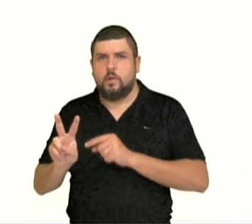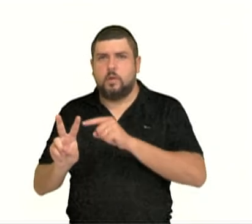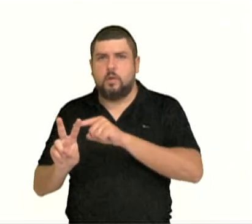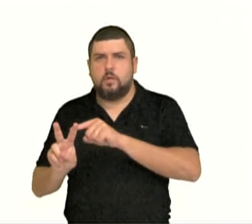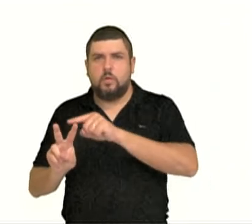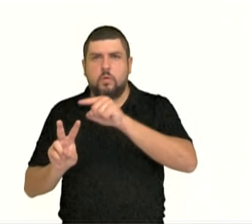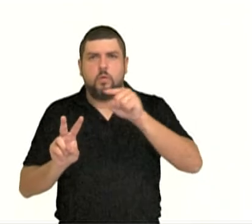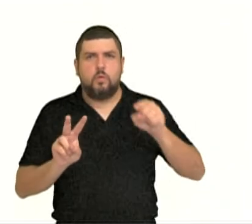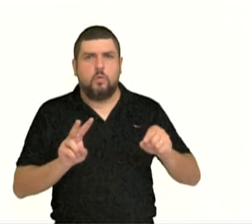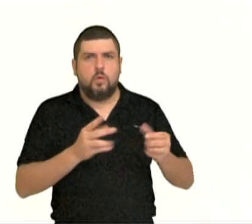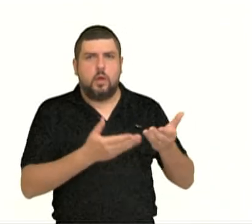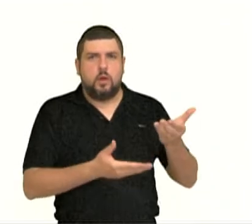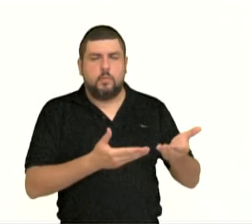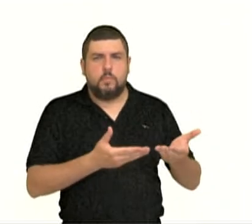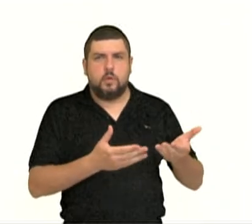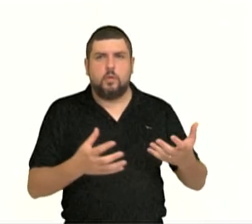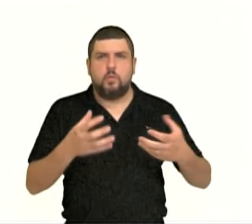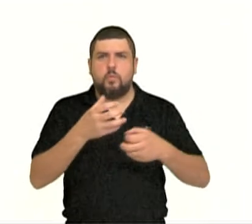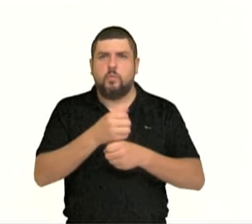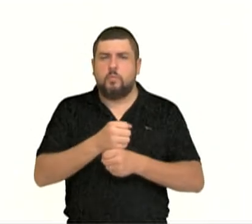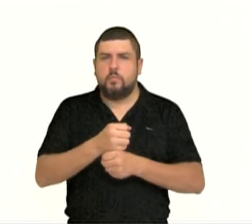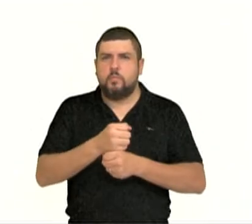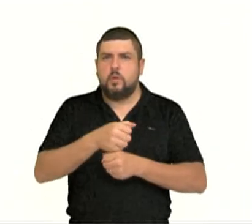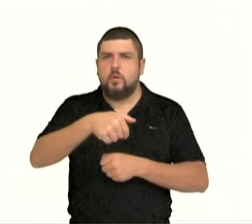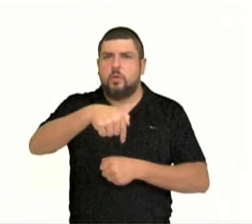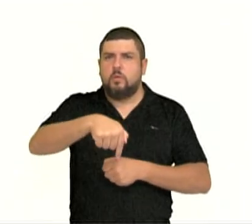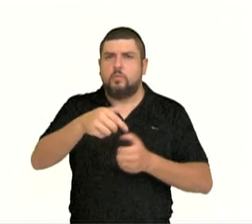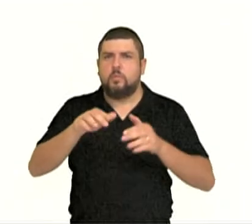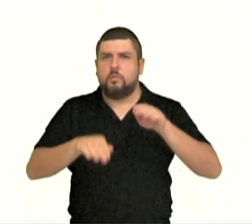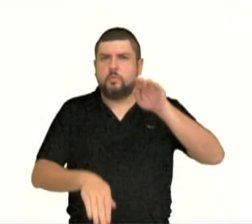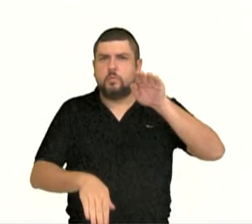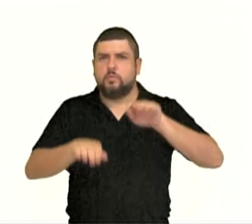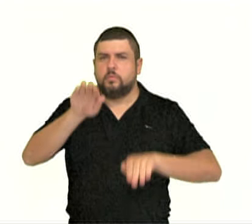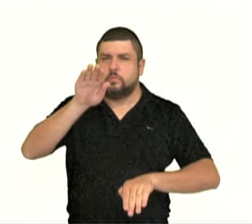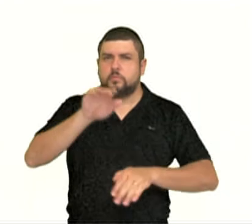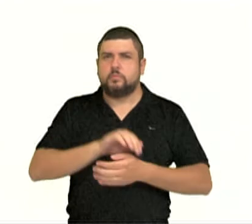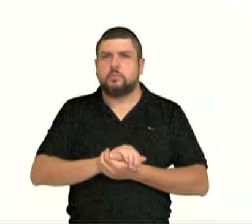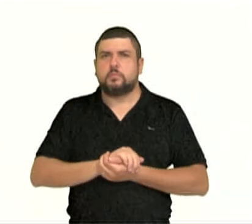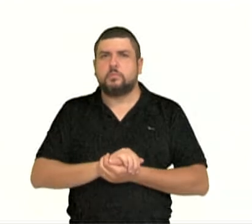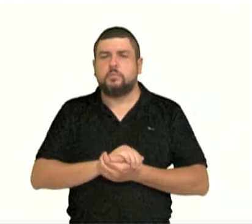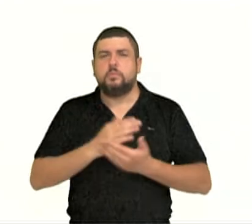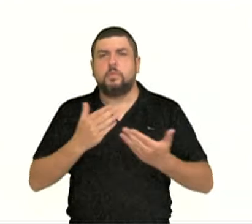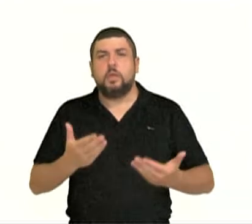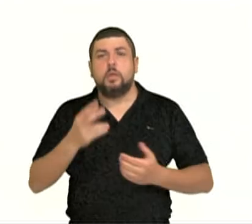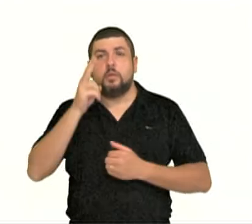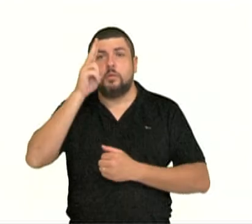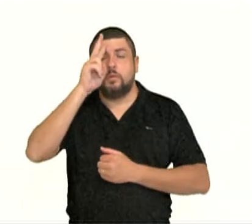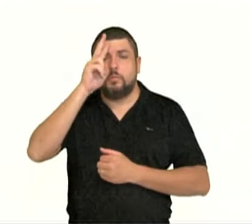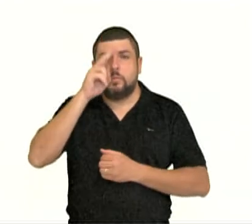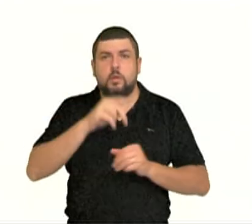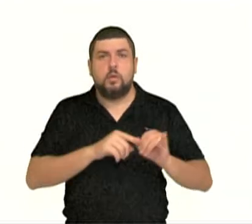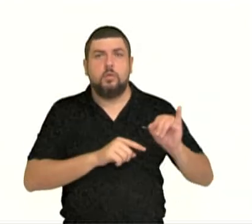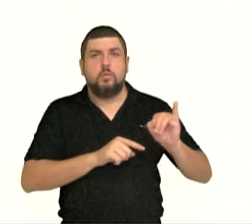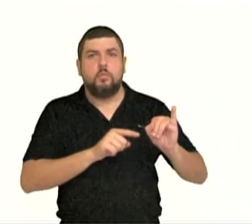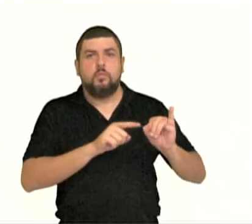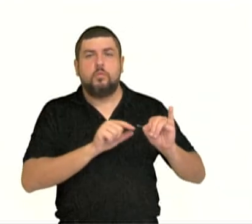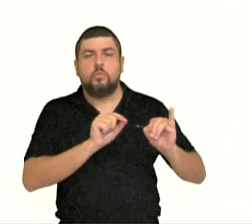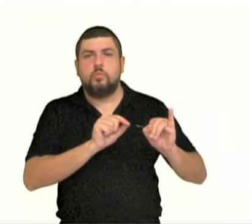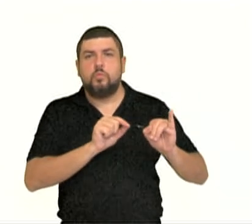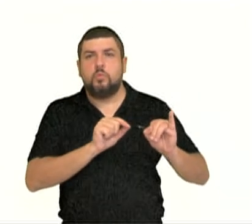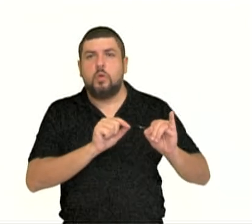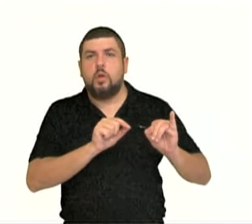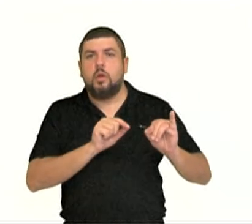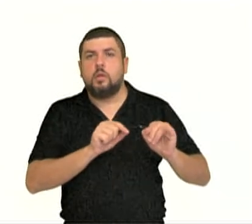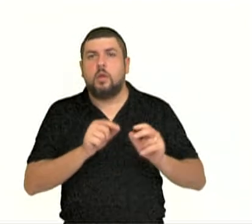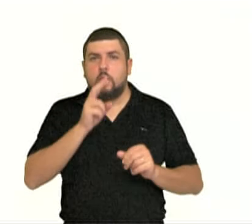de movimento, certo? E lembrando que o impulso ele é o produto da força média para o intervalo de tempo, então o que a gente